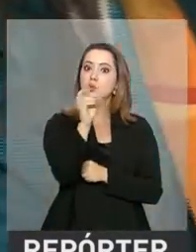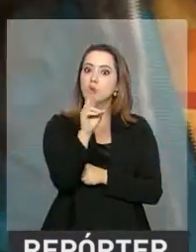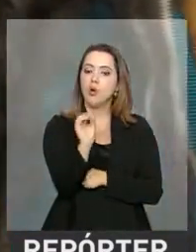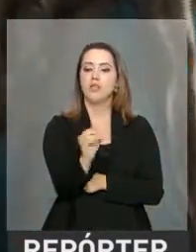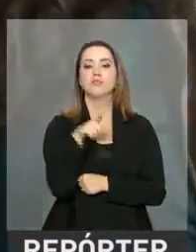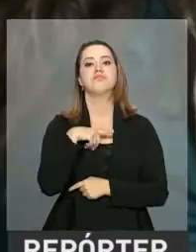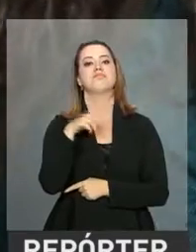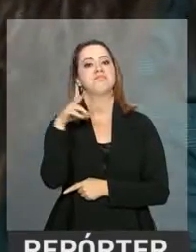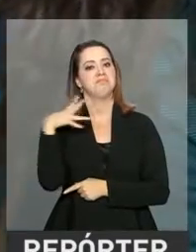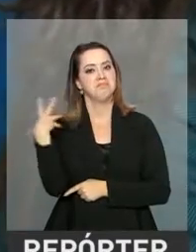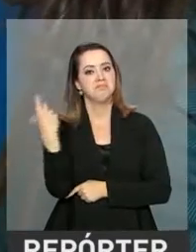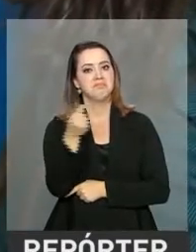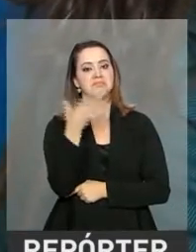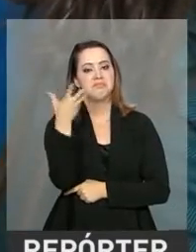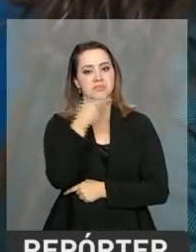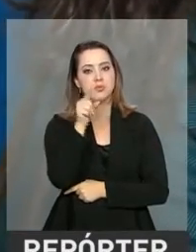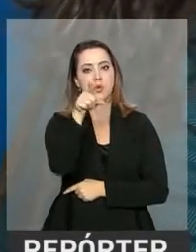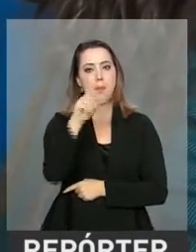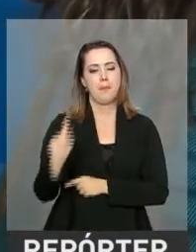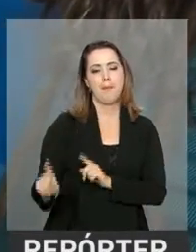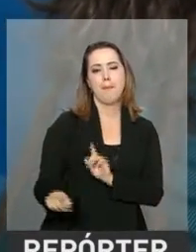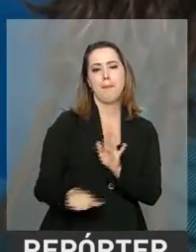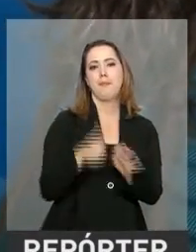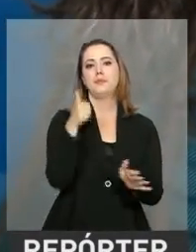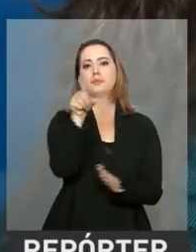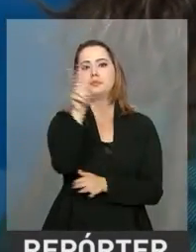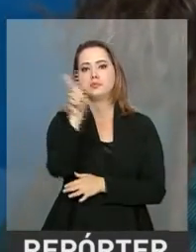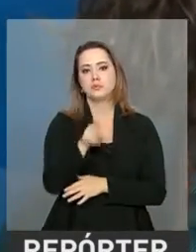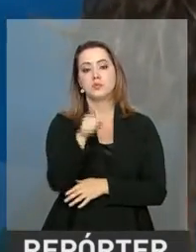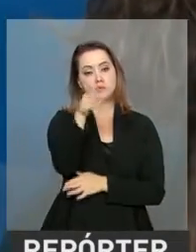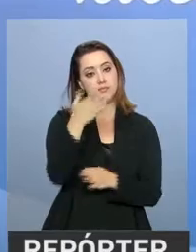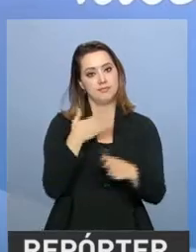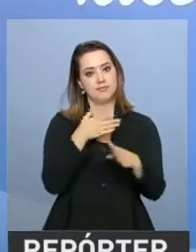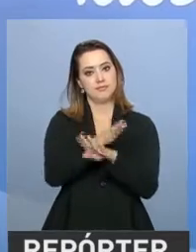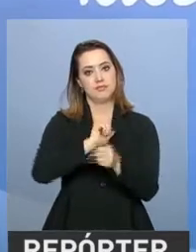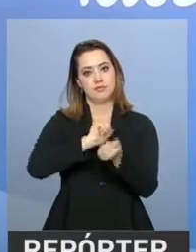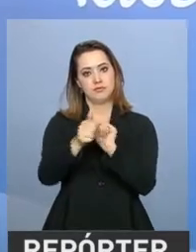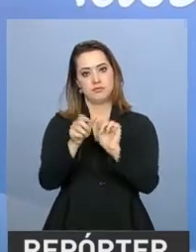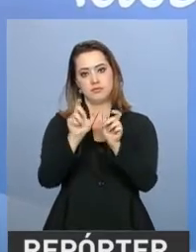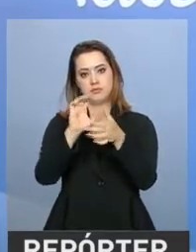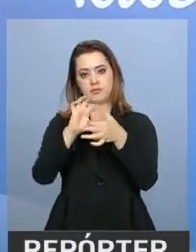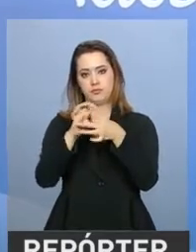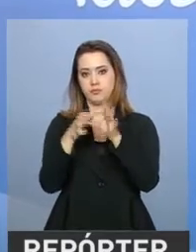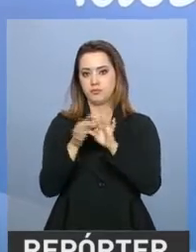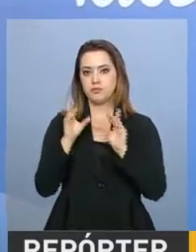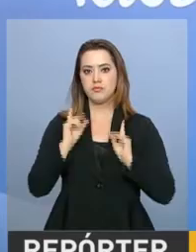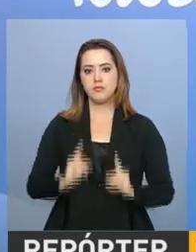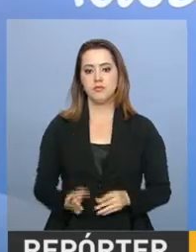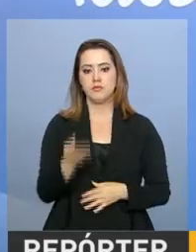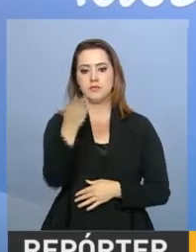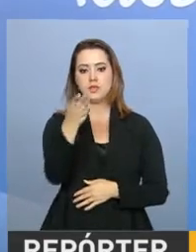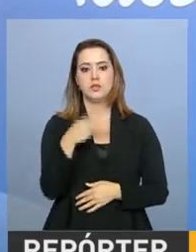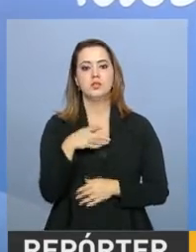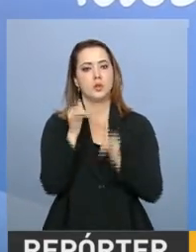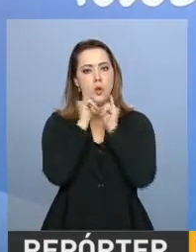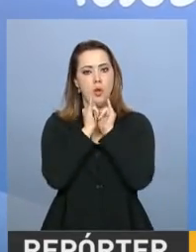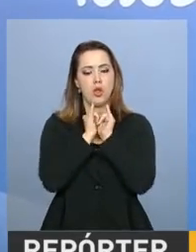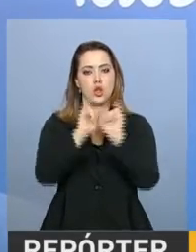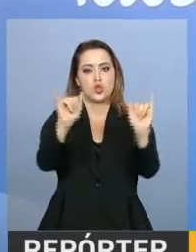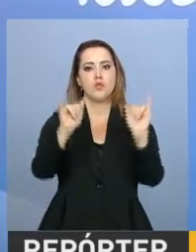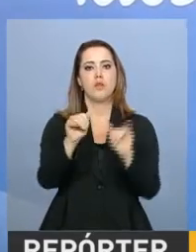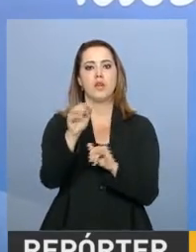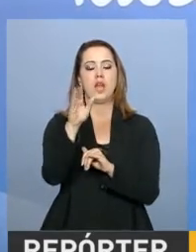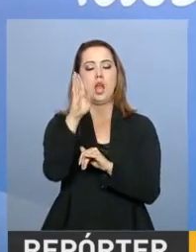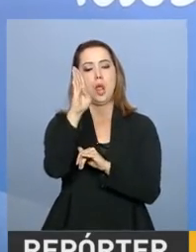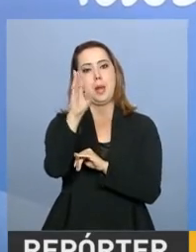Evani, já que esta é a primeira Paralimpíada que ela participa. Meu maior intuito é divulgar a bocha e mostrar